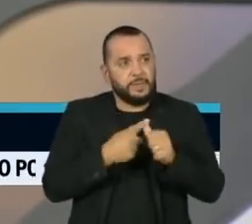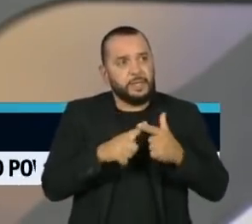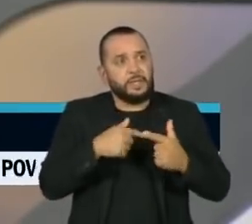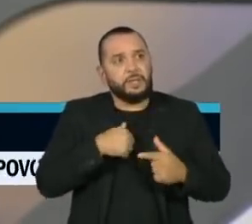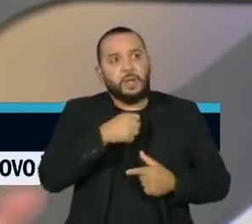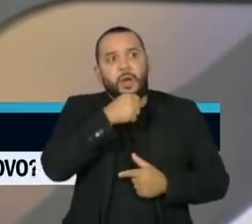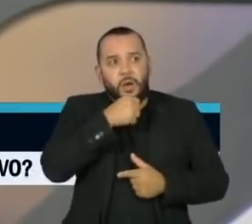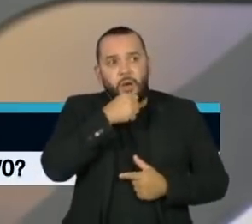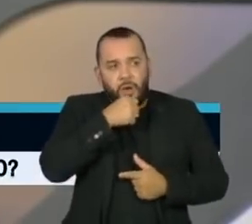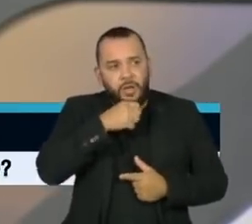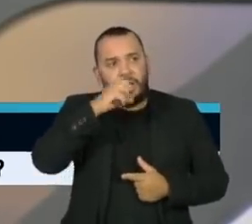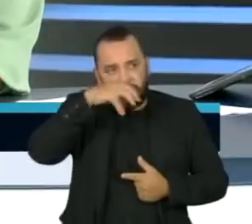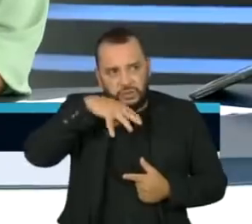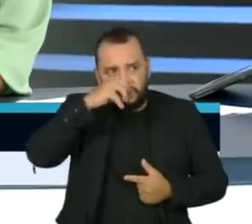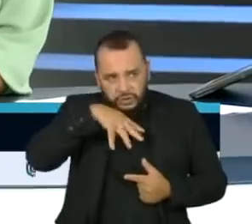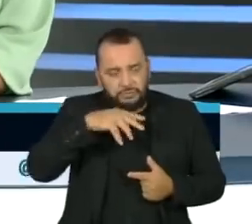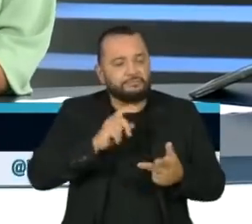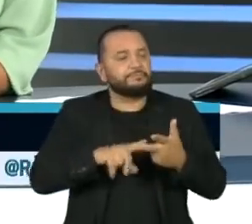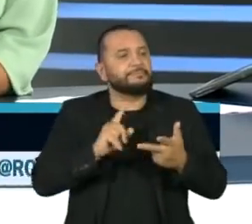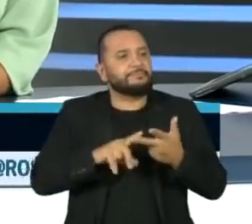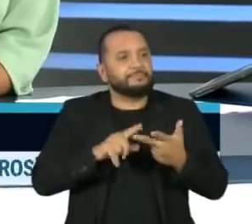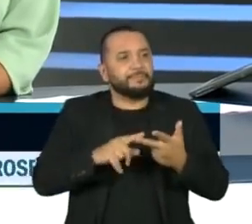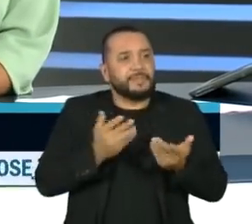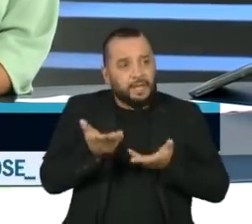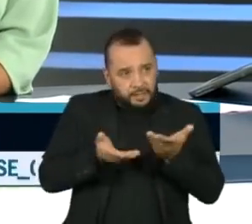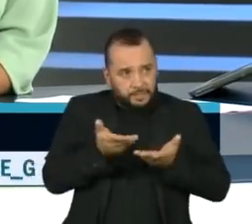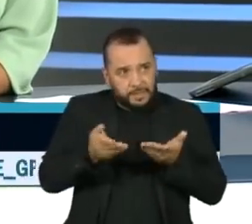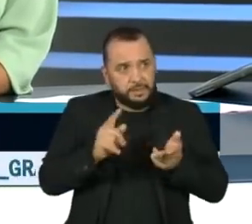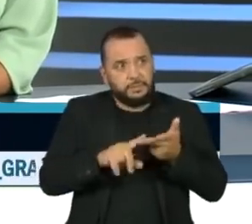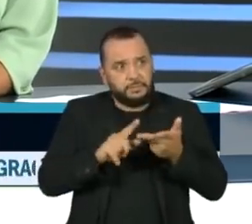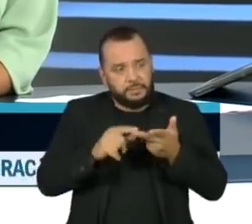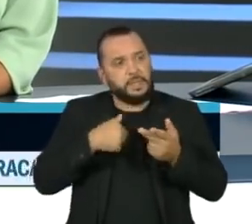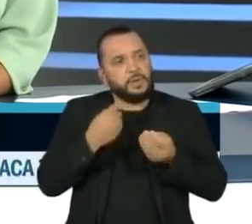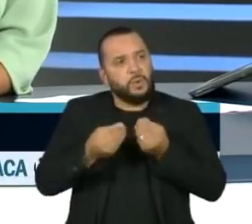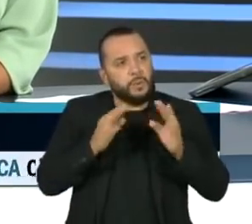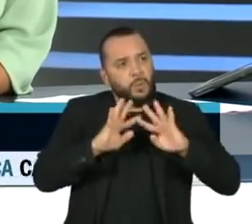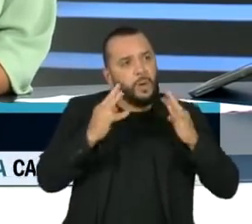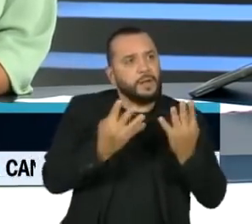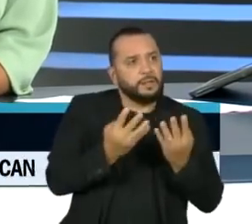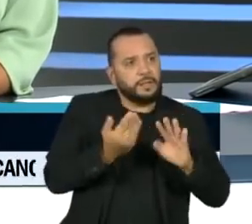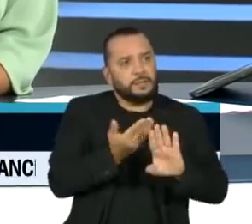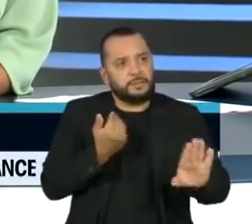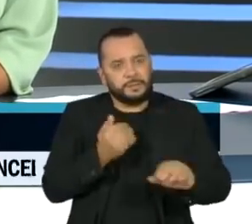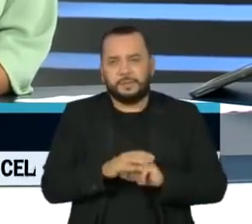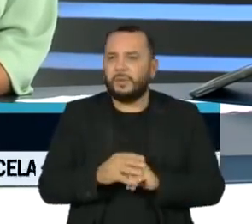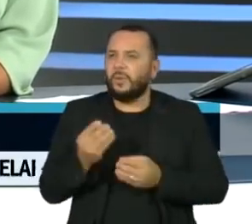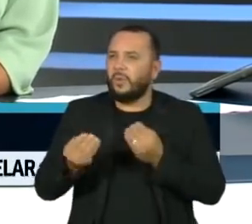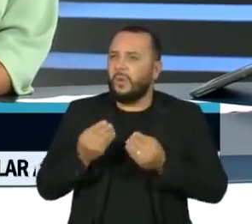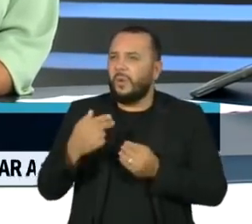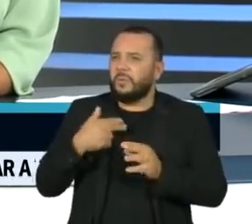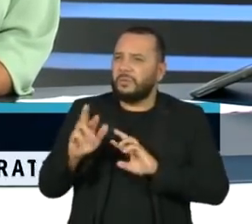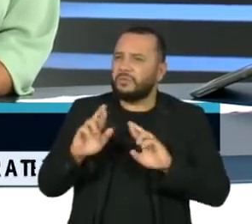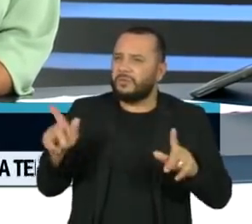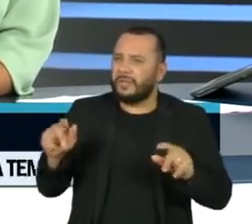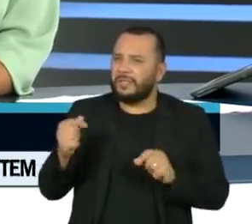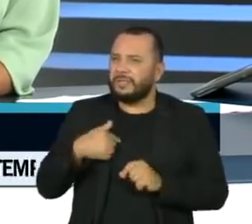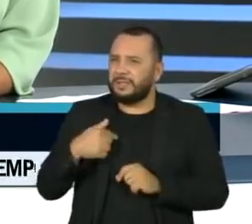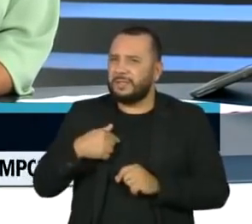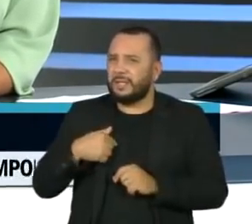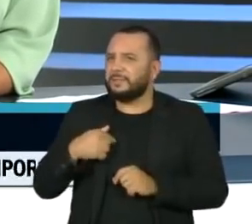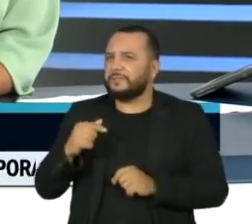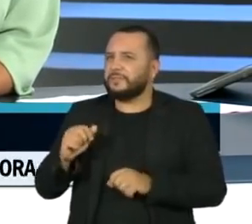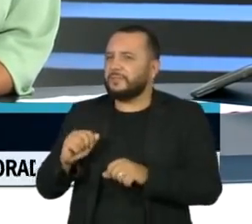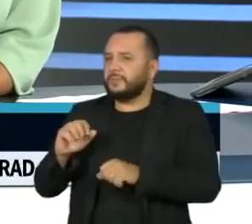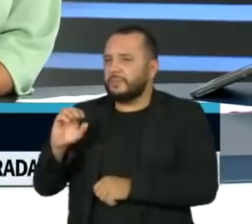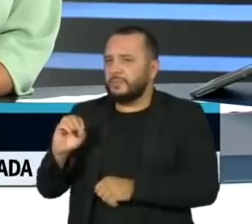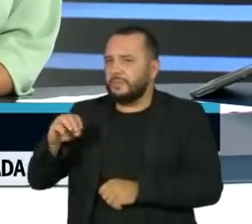insuficiência respiratória. Doutor Arnaldo, como se diferencia a Covid-19 pela Omicron de influenza? Não se